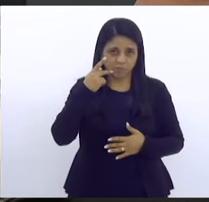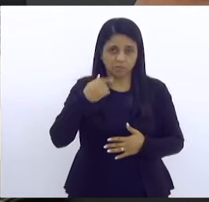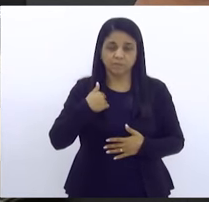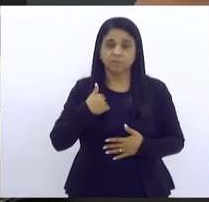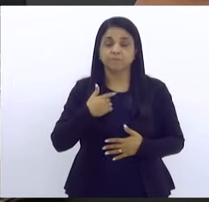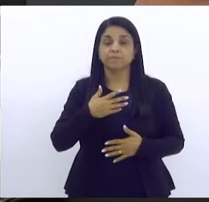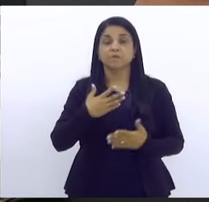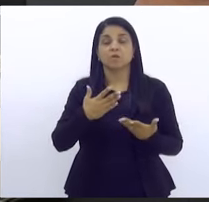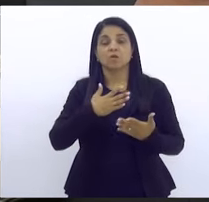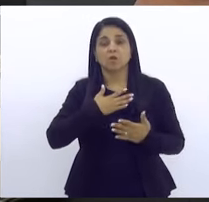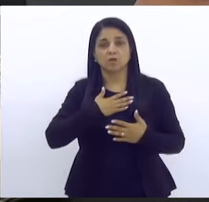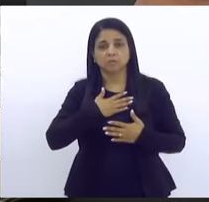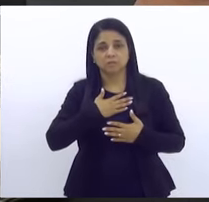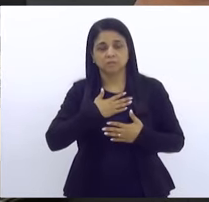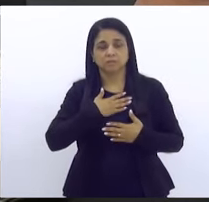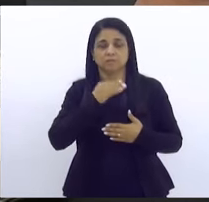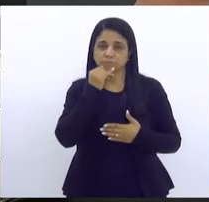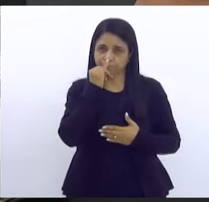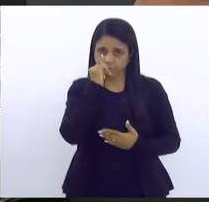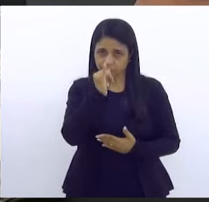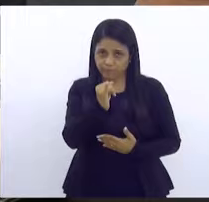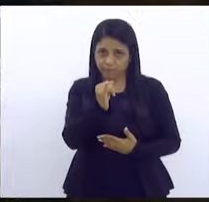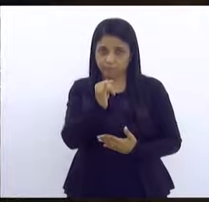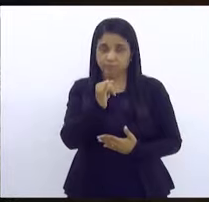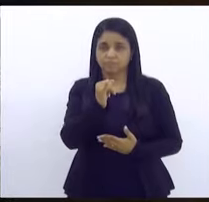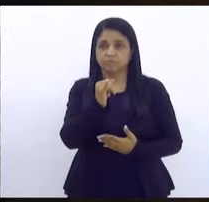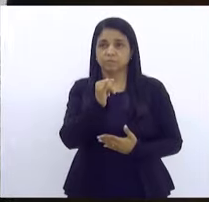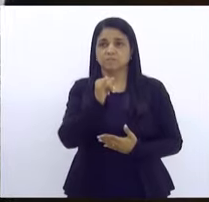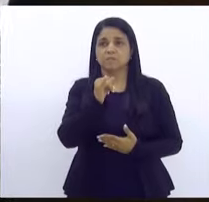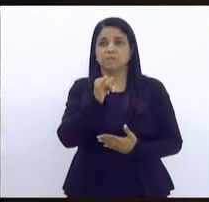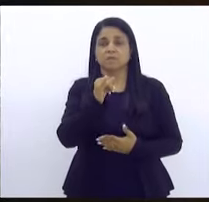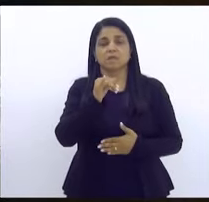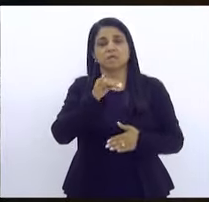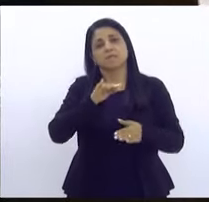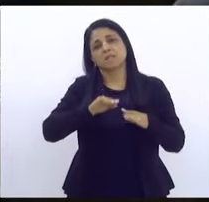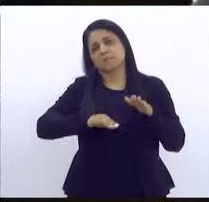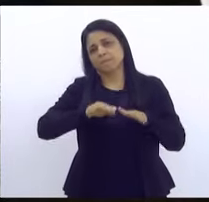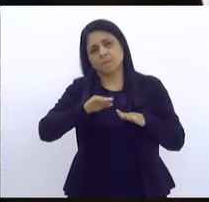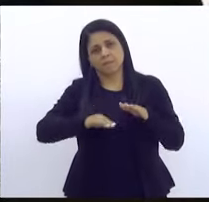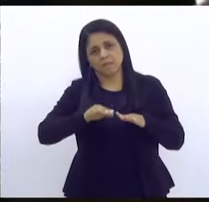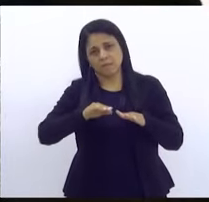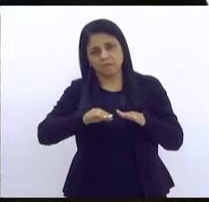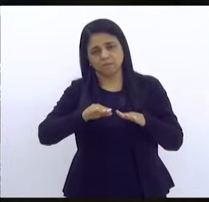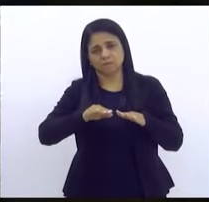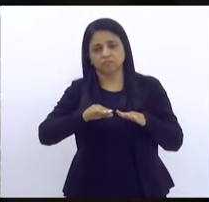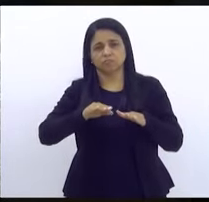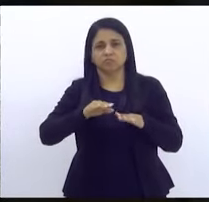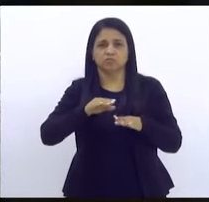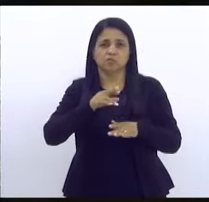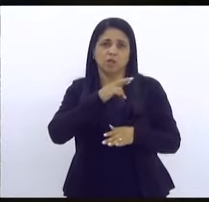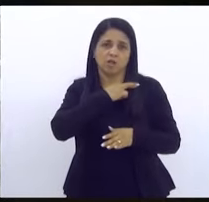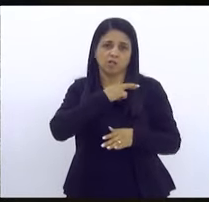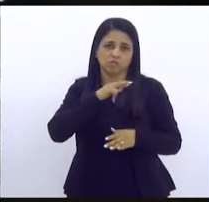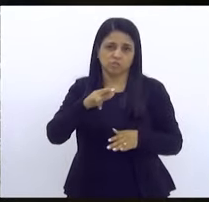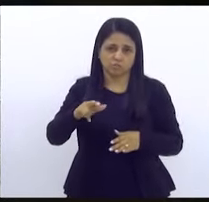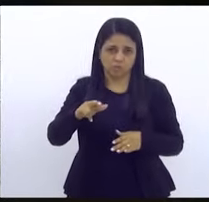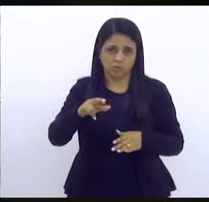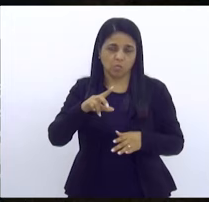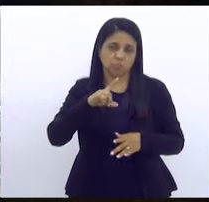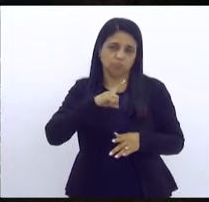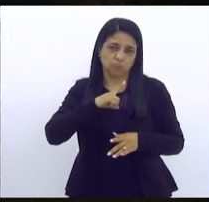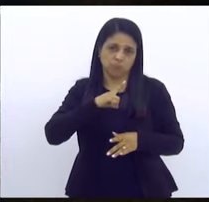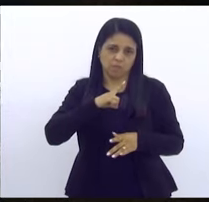Presidente, eu gostaria de fazer uma colocação que, independentemente de qualquer credo religioso que qualquer um tenha